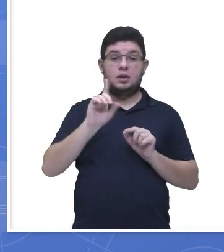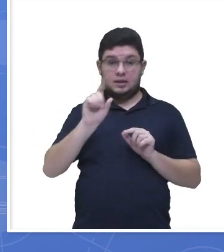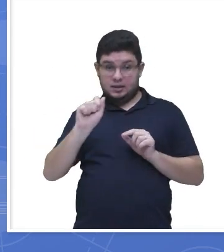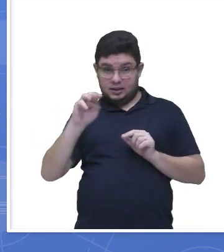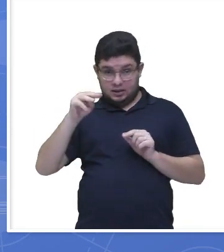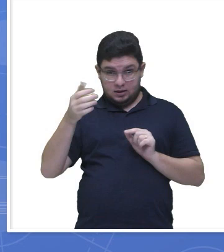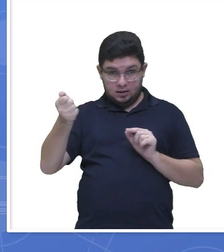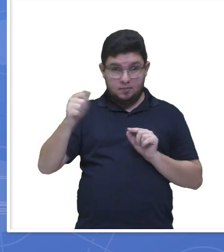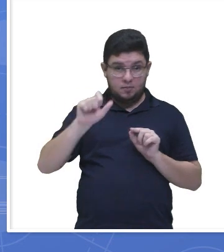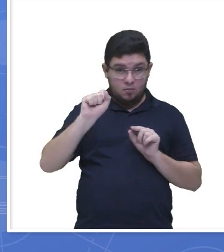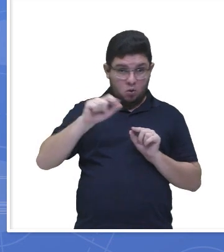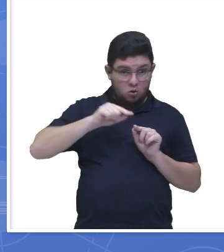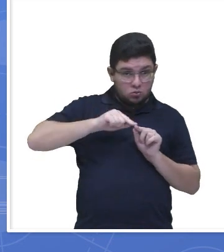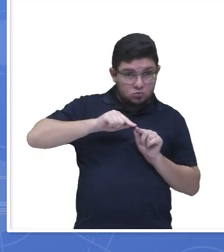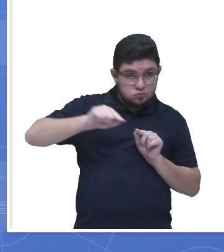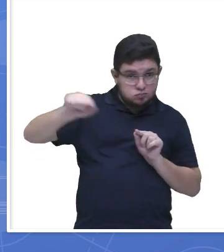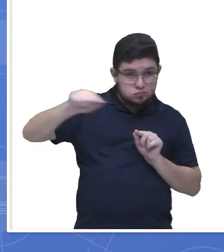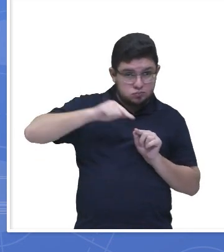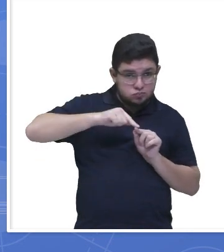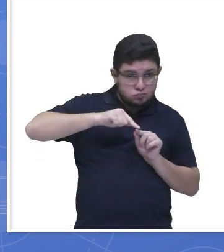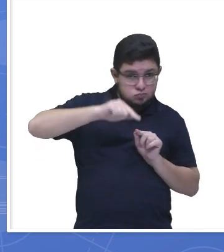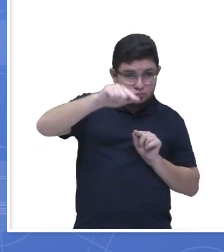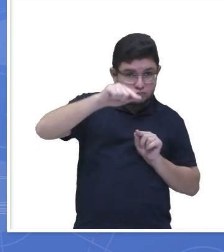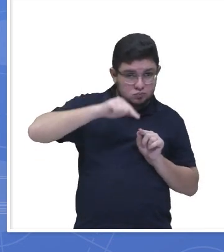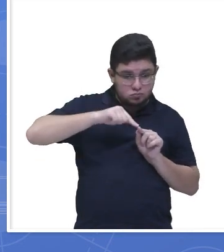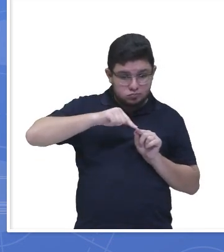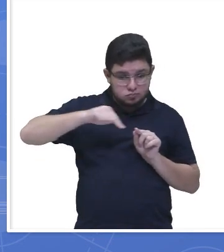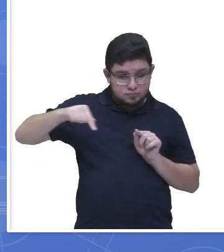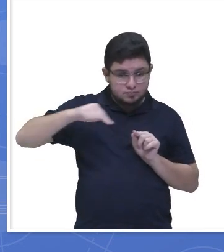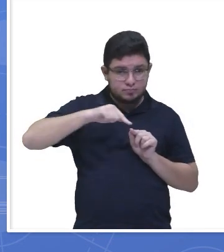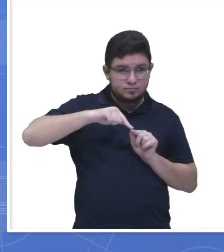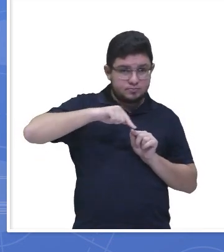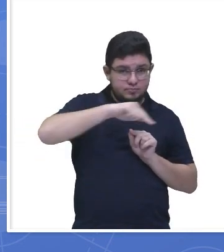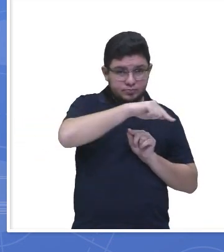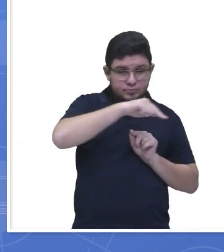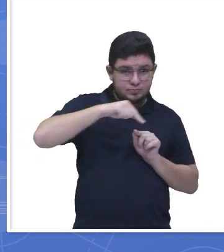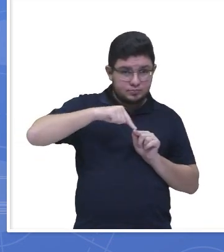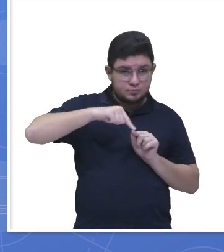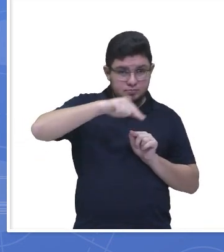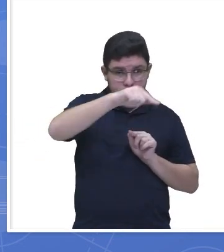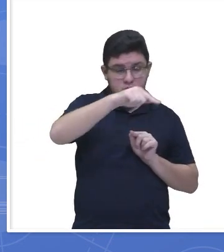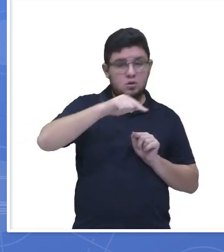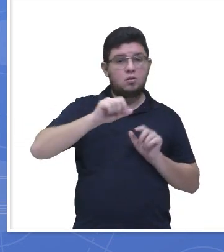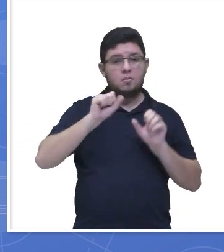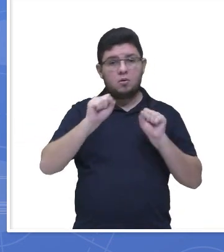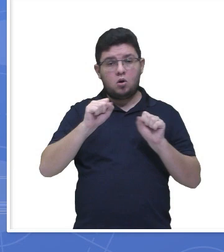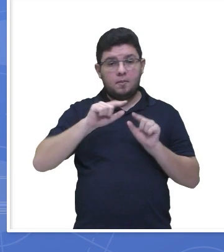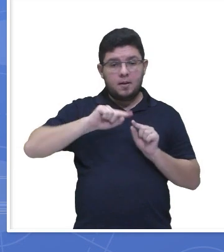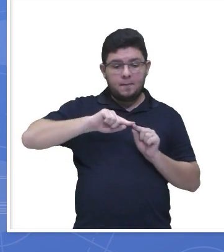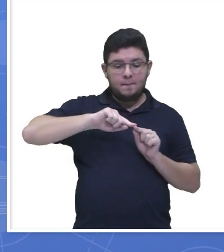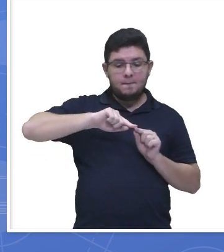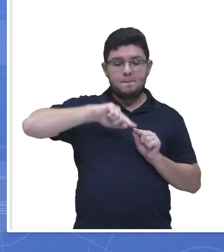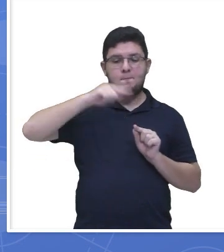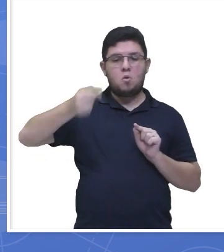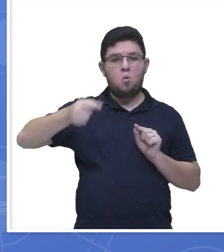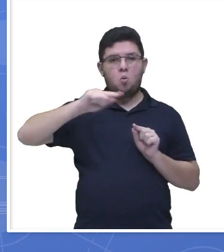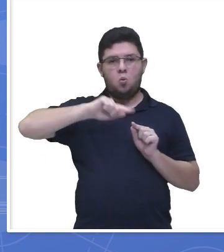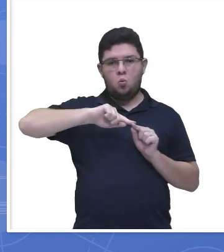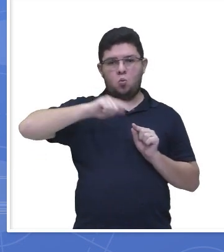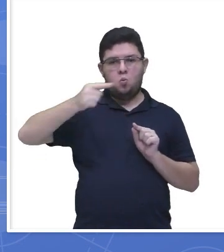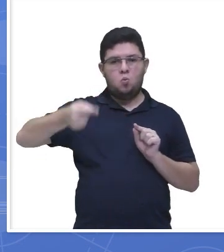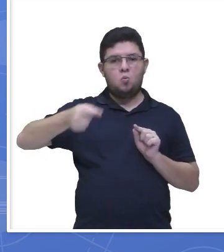linhas retas, né? Pelas fileiras, colunas e diagonais no tabuleiro. Não pode pular suas